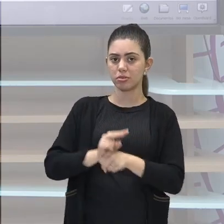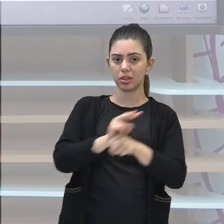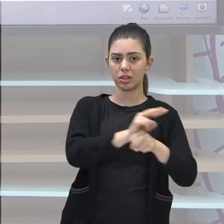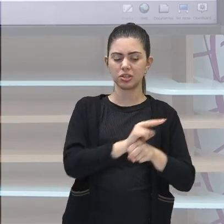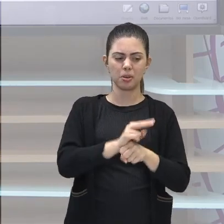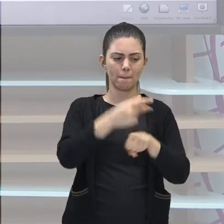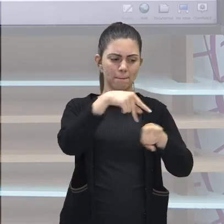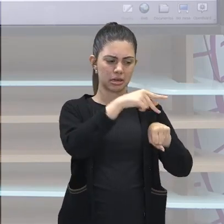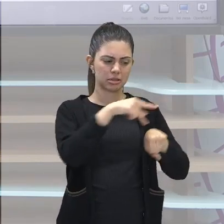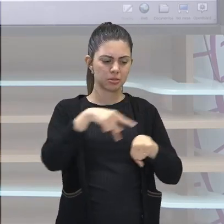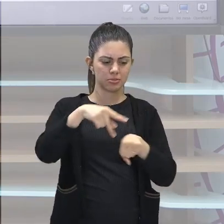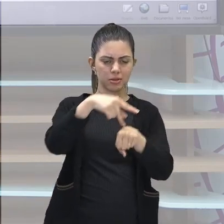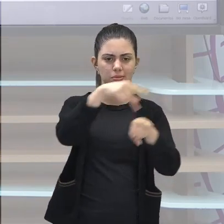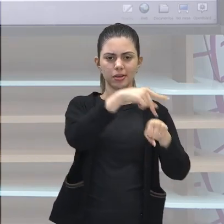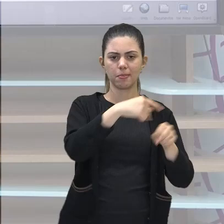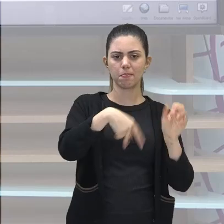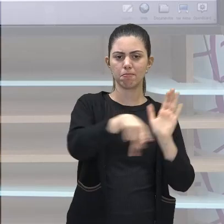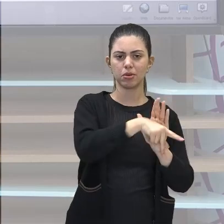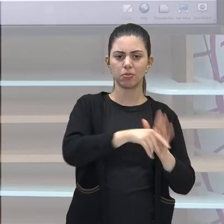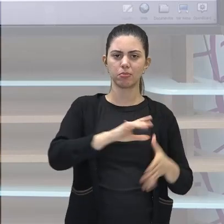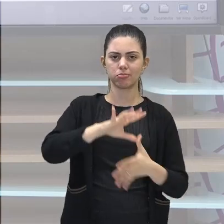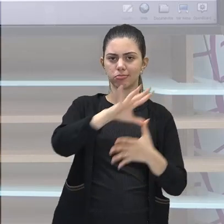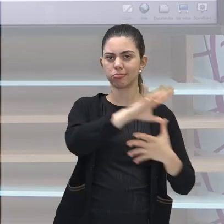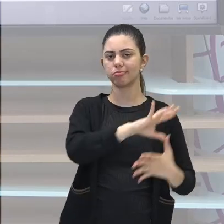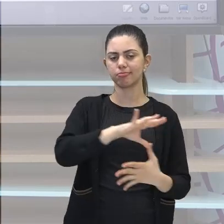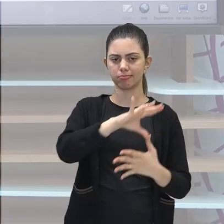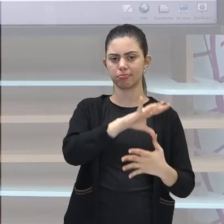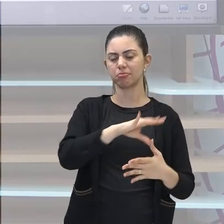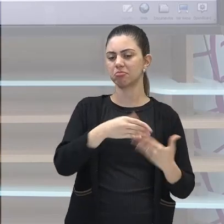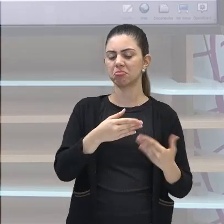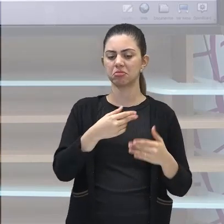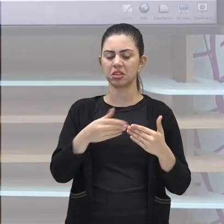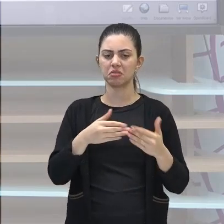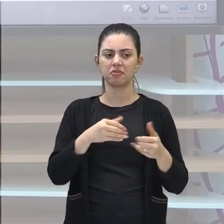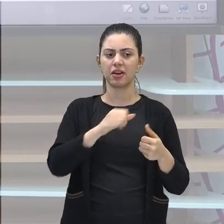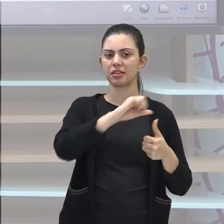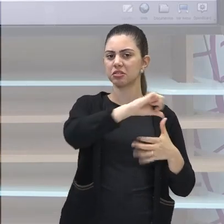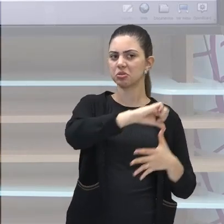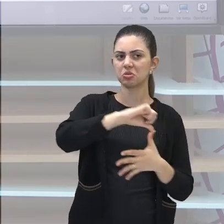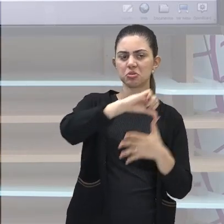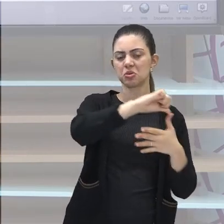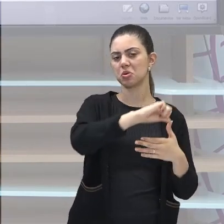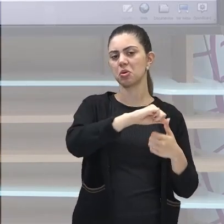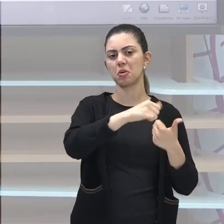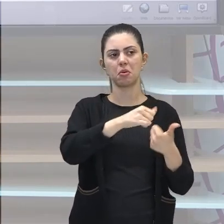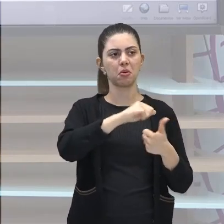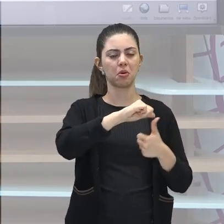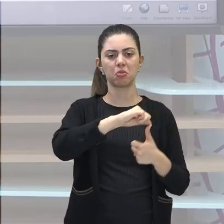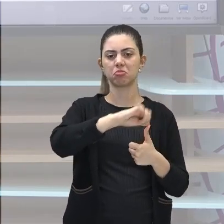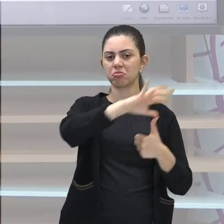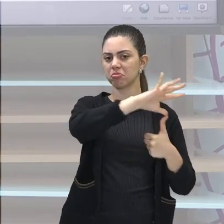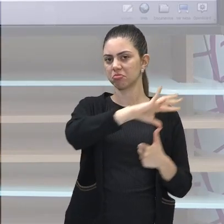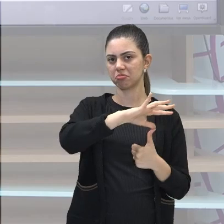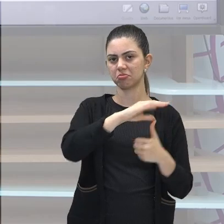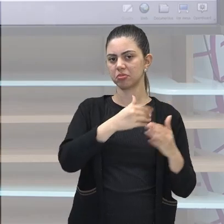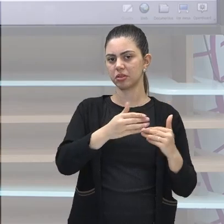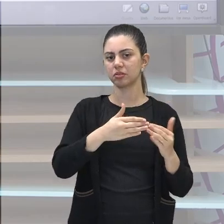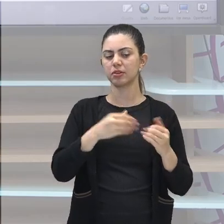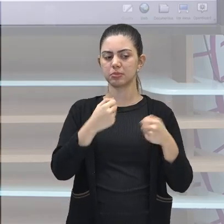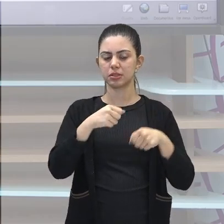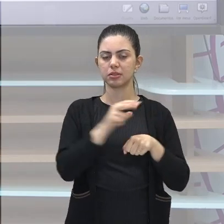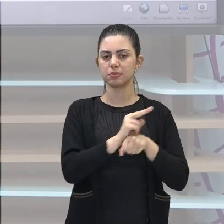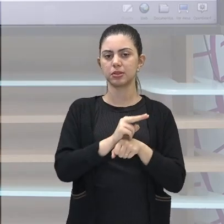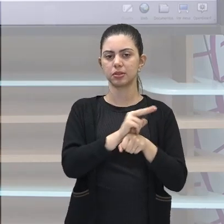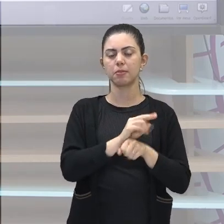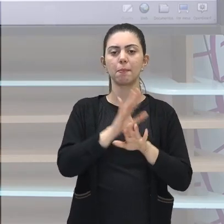os países do continente americano, seja da América do Sul, seja da América do Norte. E aí você